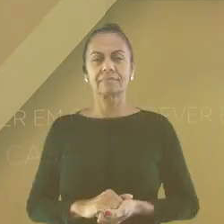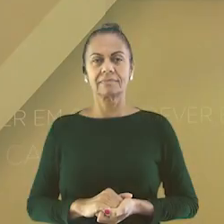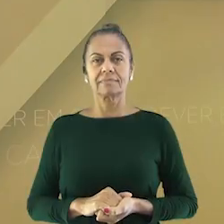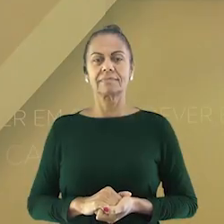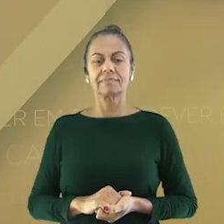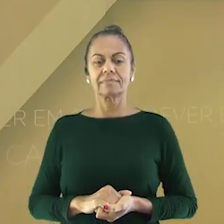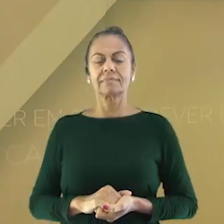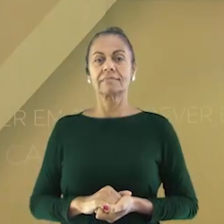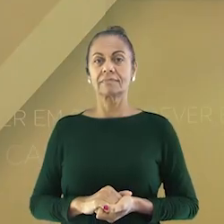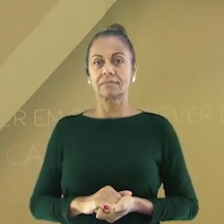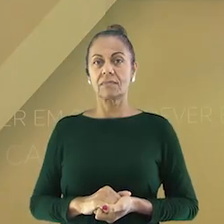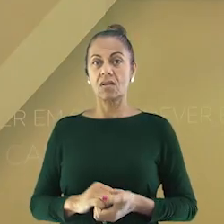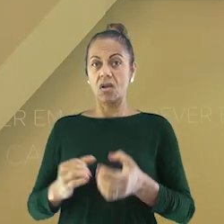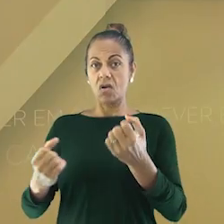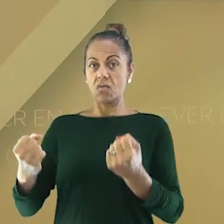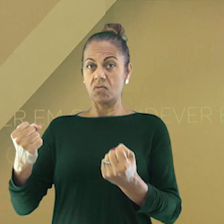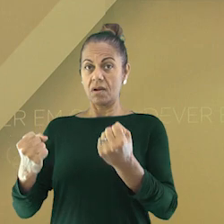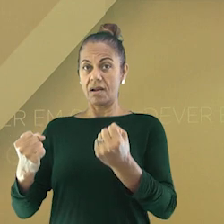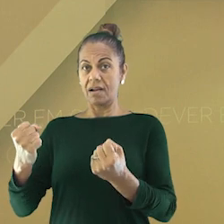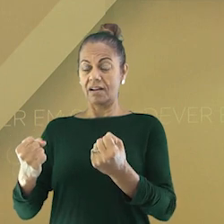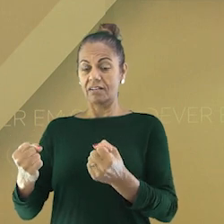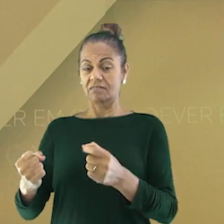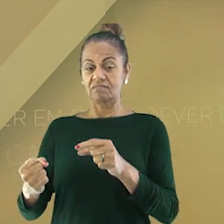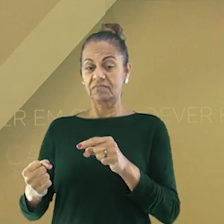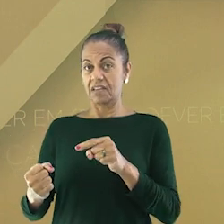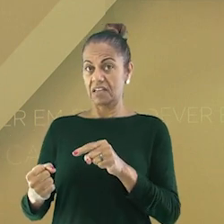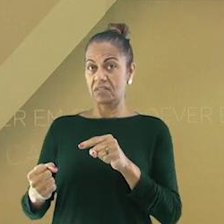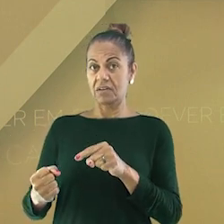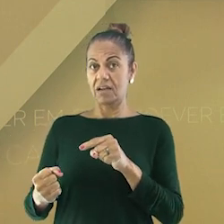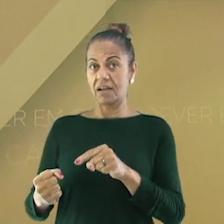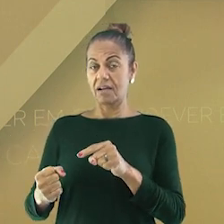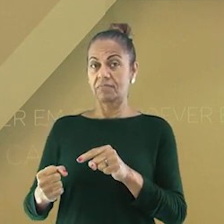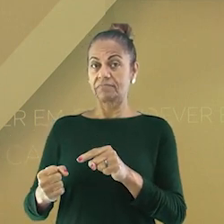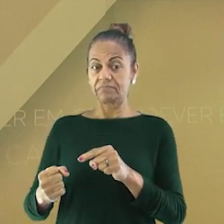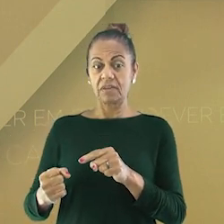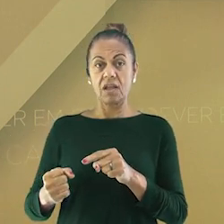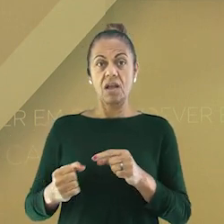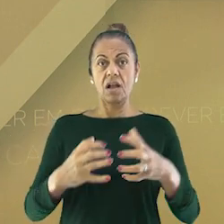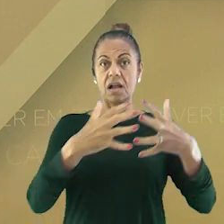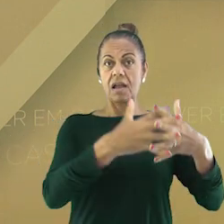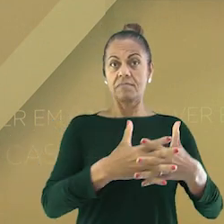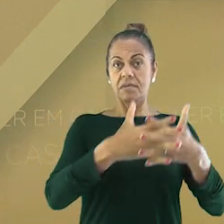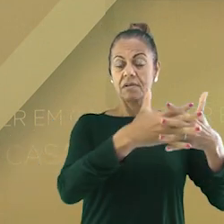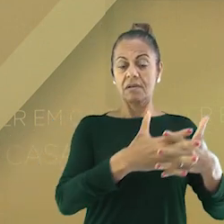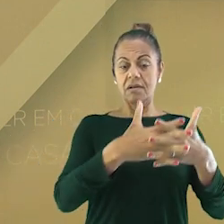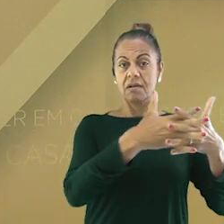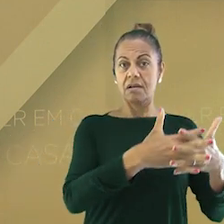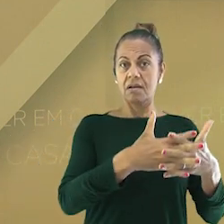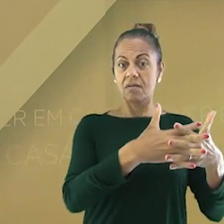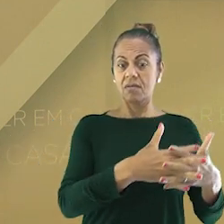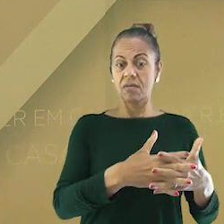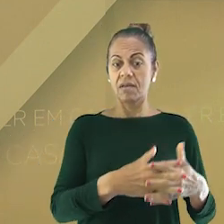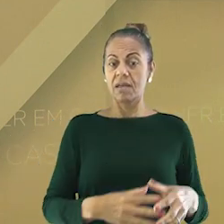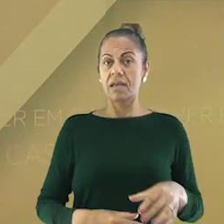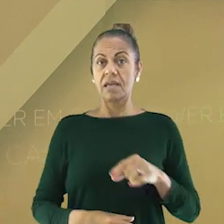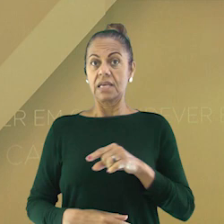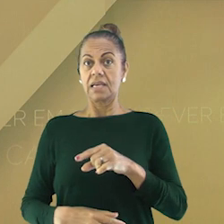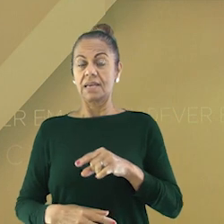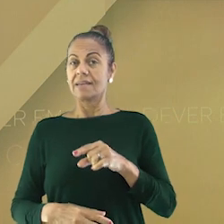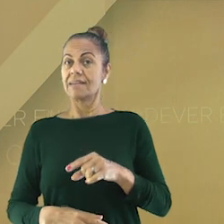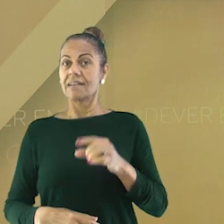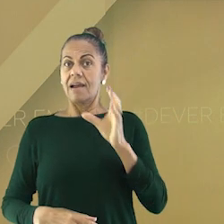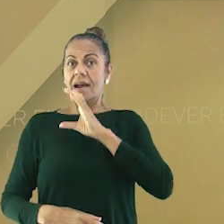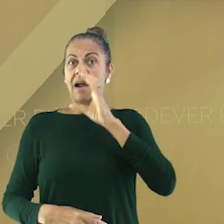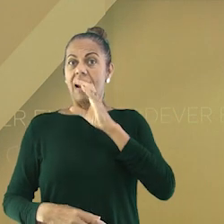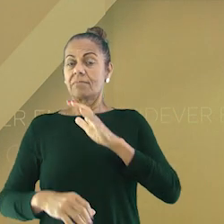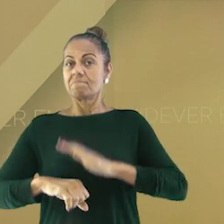This car is faster than that truck. Percebam o adjetivo comparativo mais than, para dizer que algo é mais